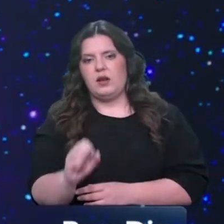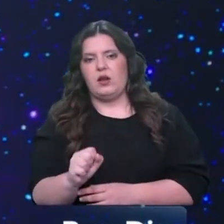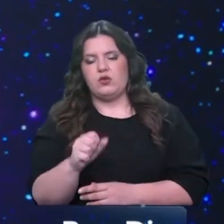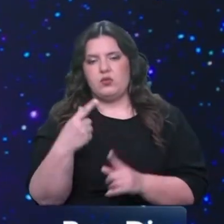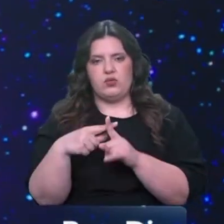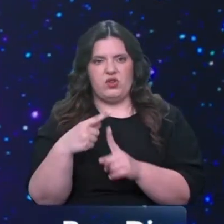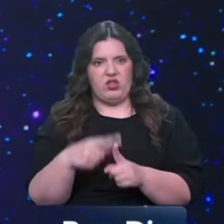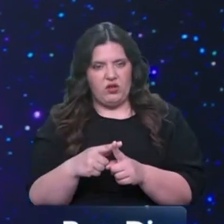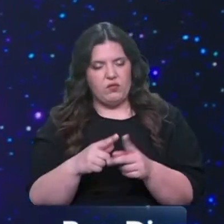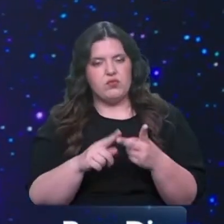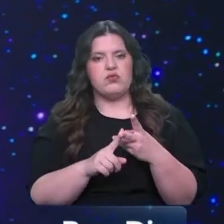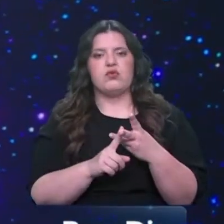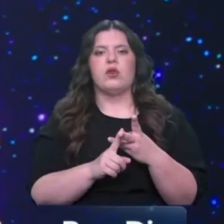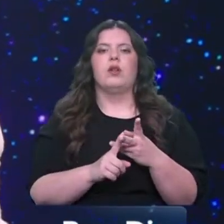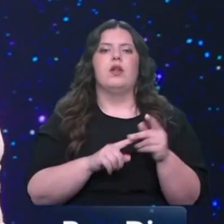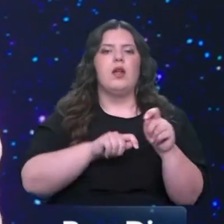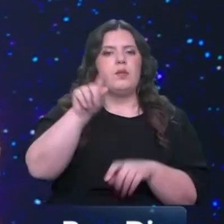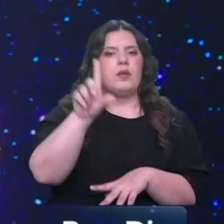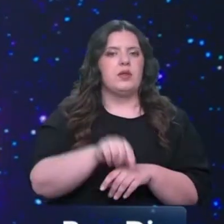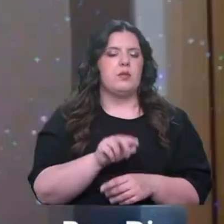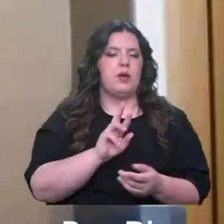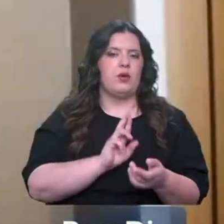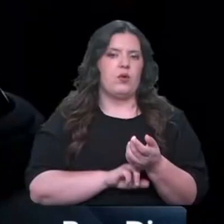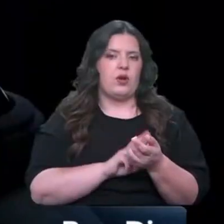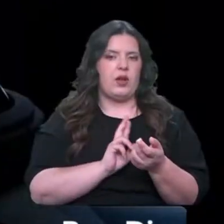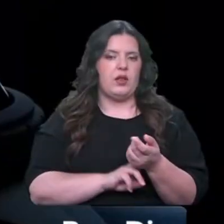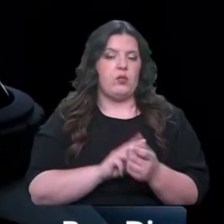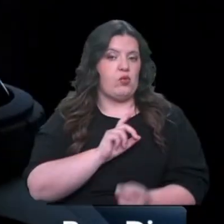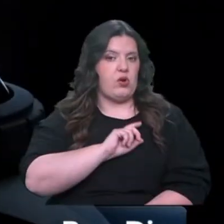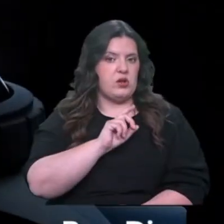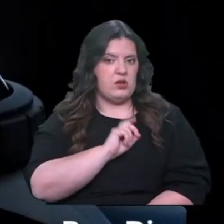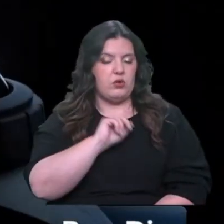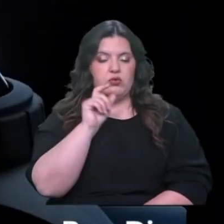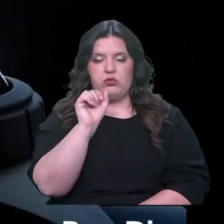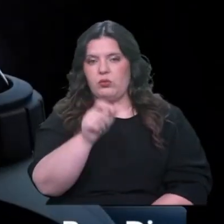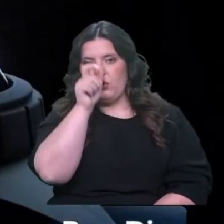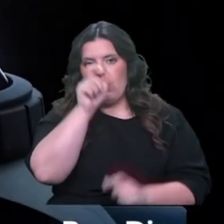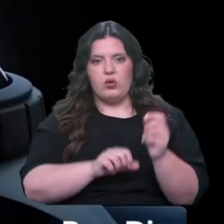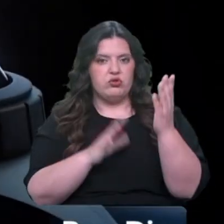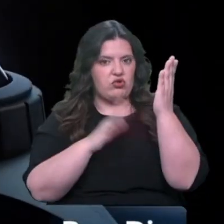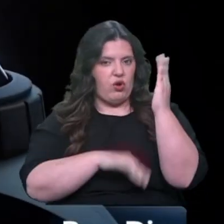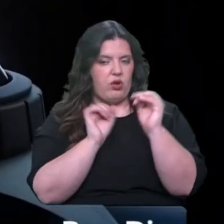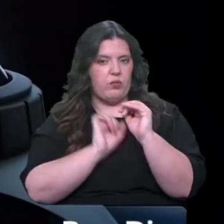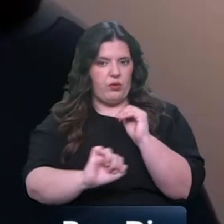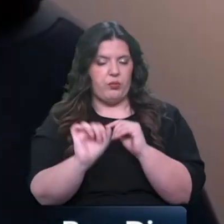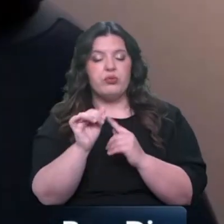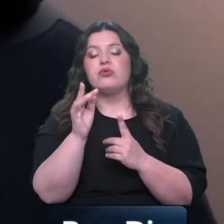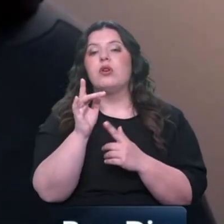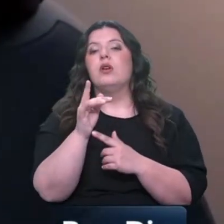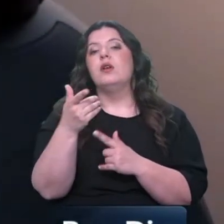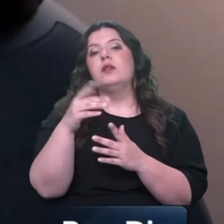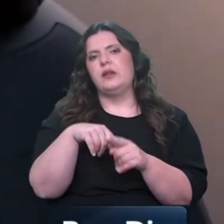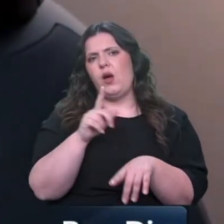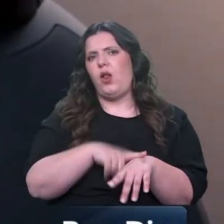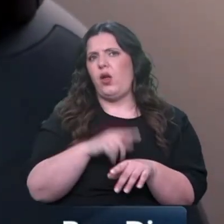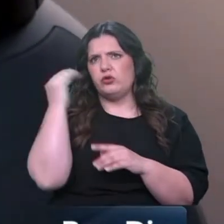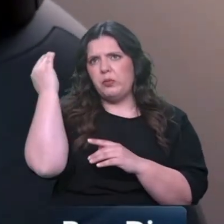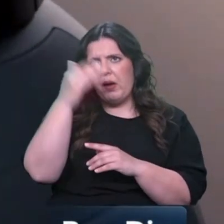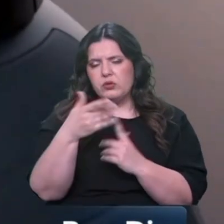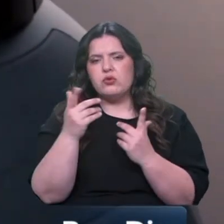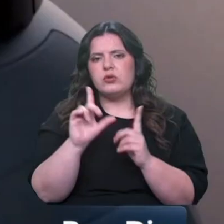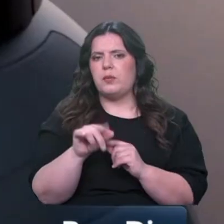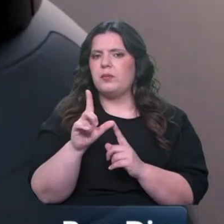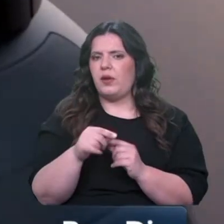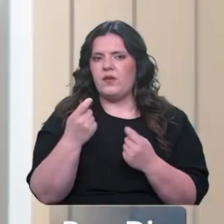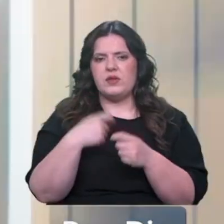positivos, e mede também o ritmo cardíaco dos próprios astronautas. E sim, é um relógio espacial, mas também